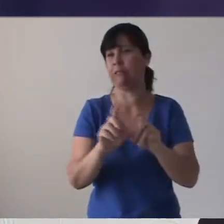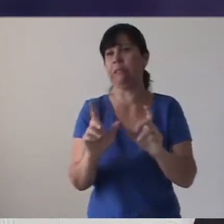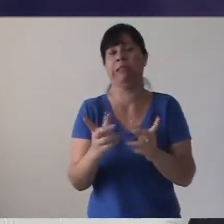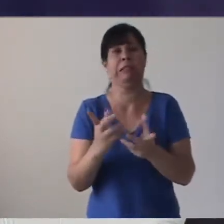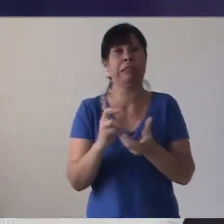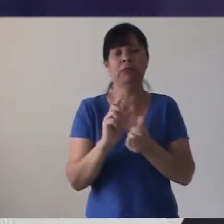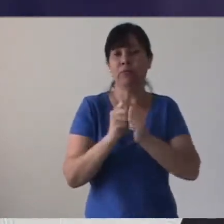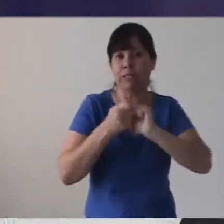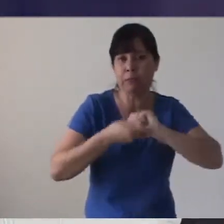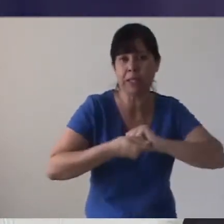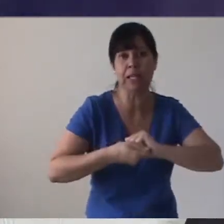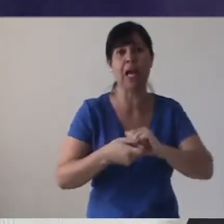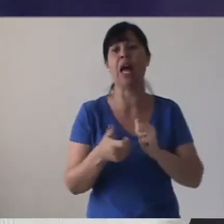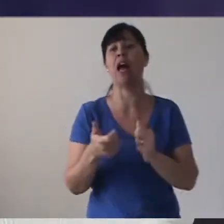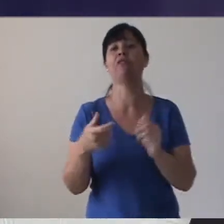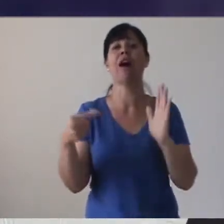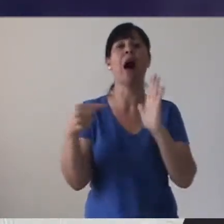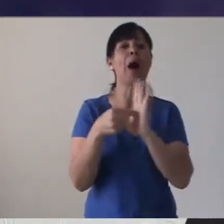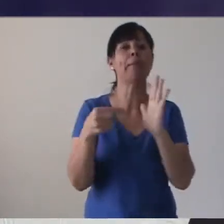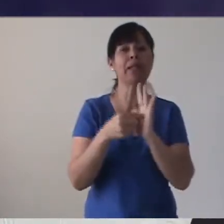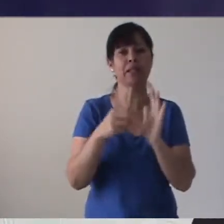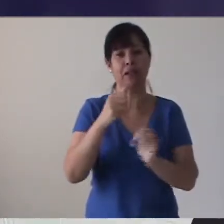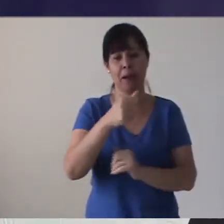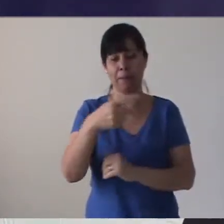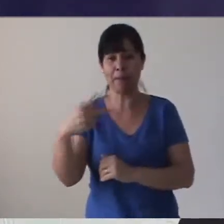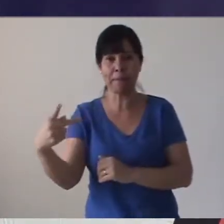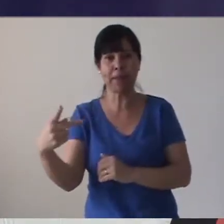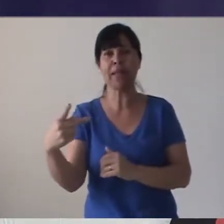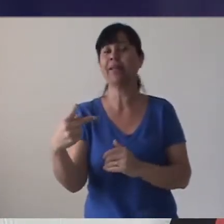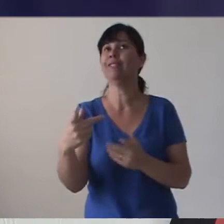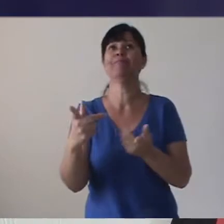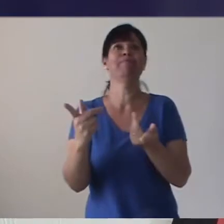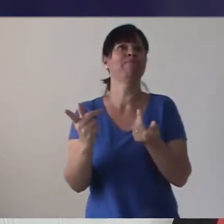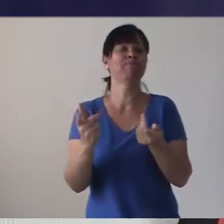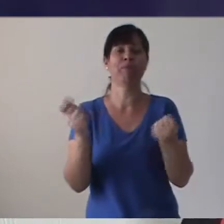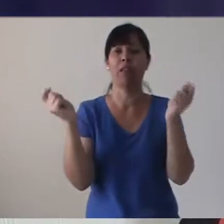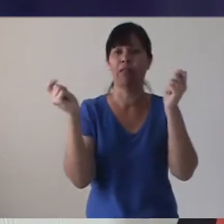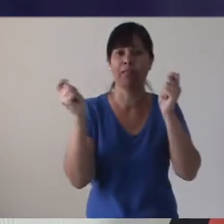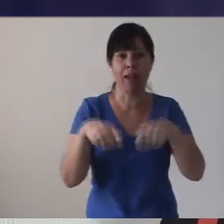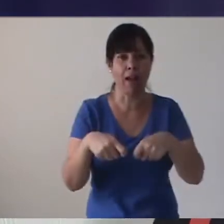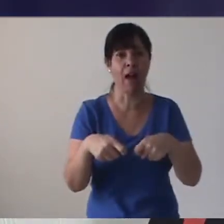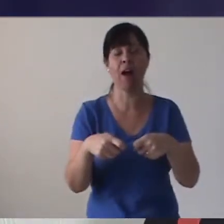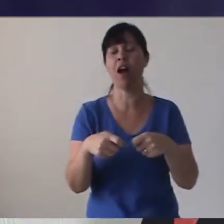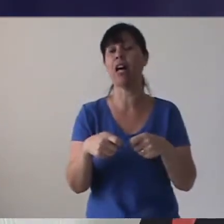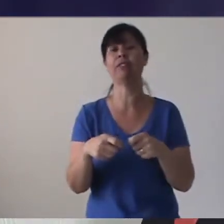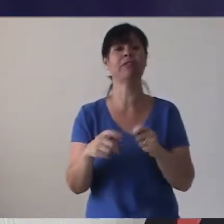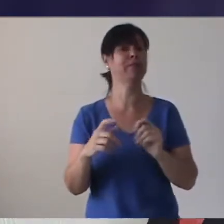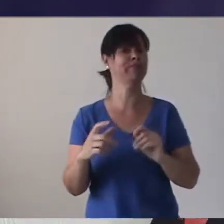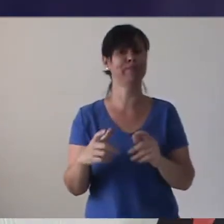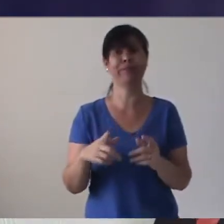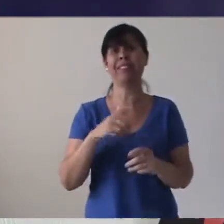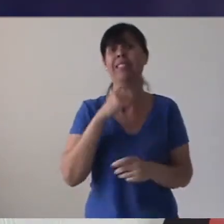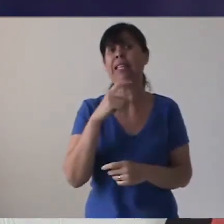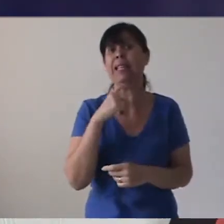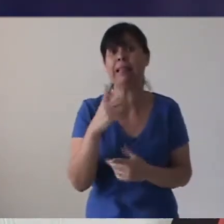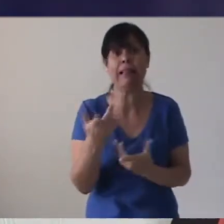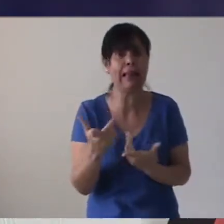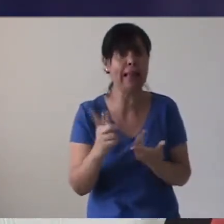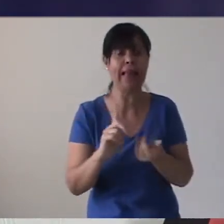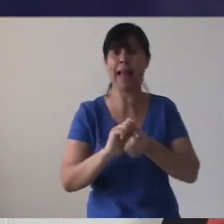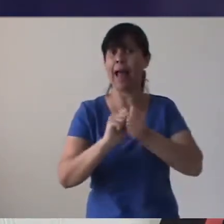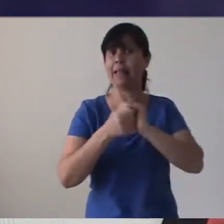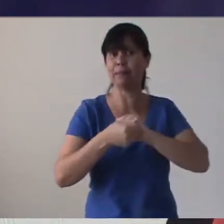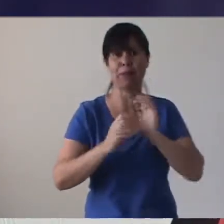aplicativo, o aplicativo deu problema porque todo mundo decidiu usar, então ninguém estava preparado para nada,